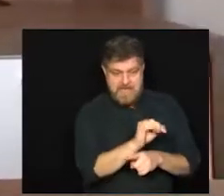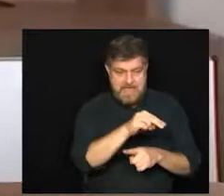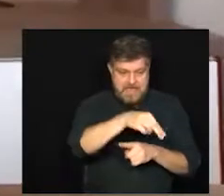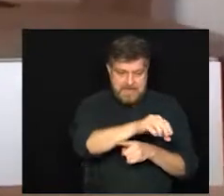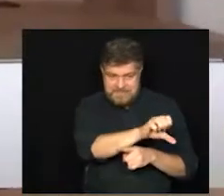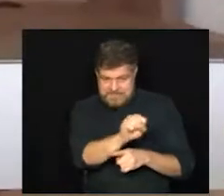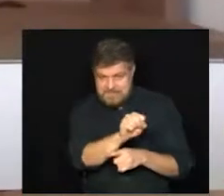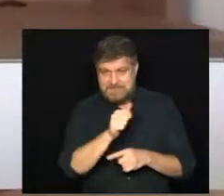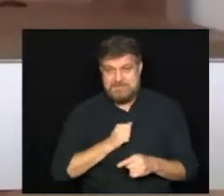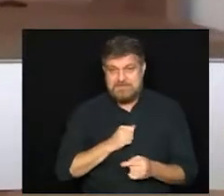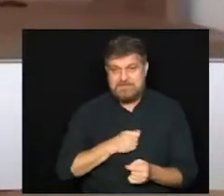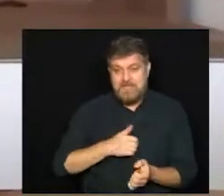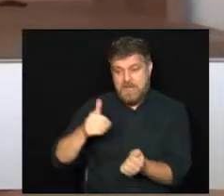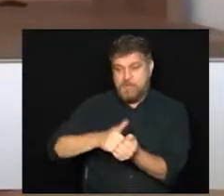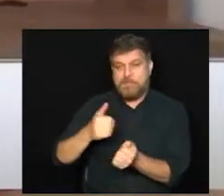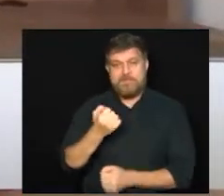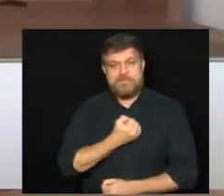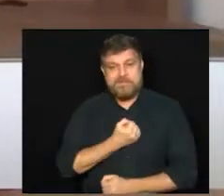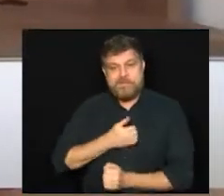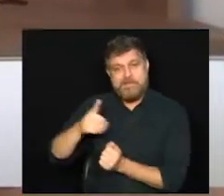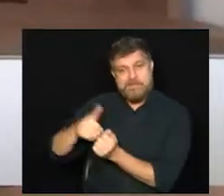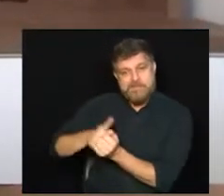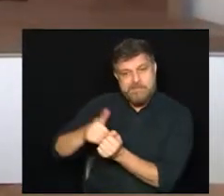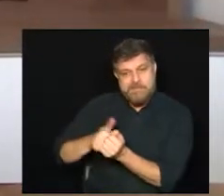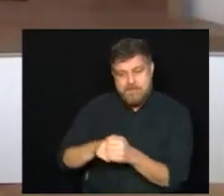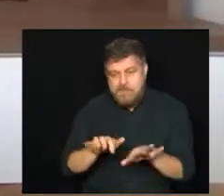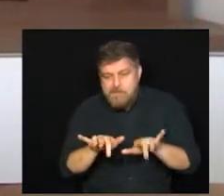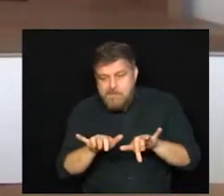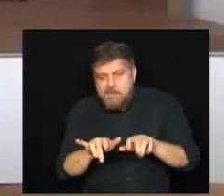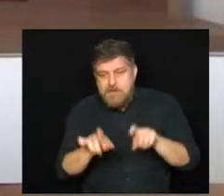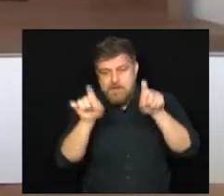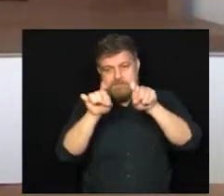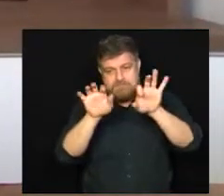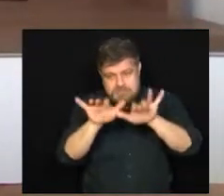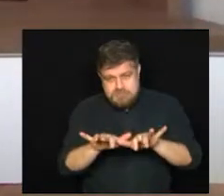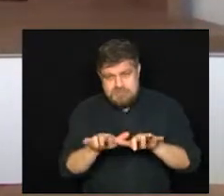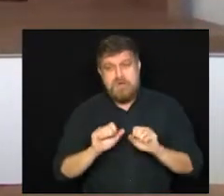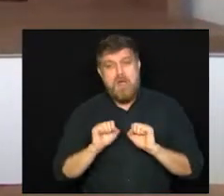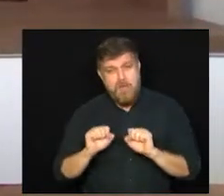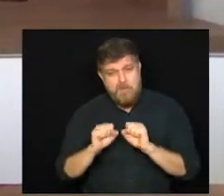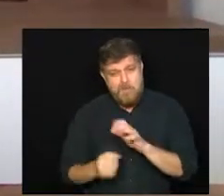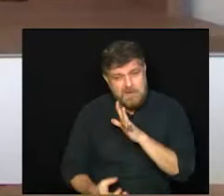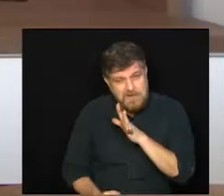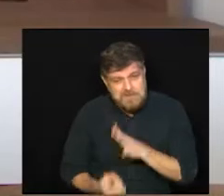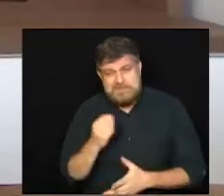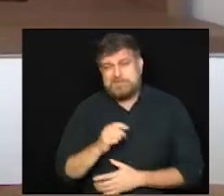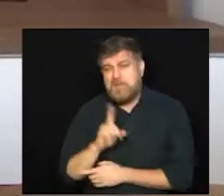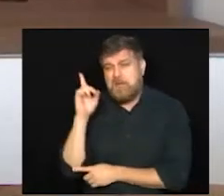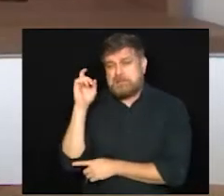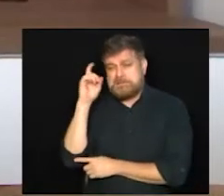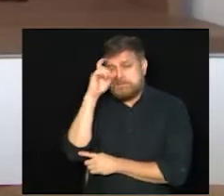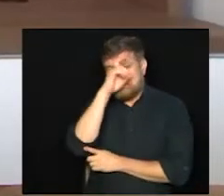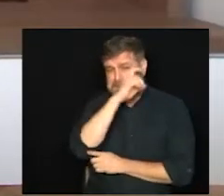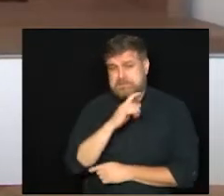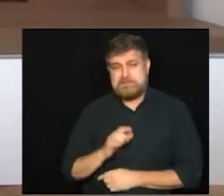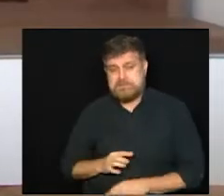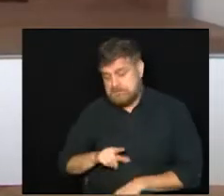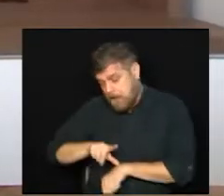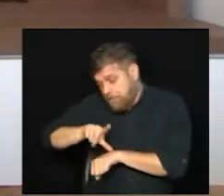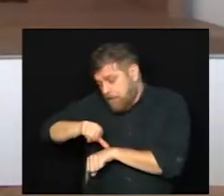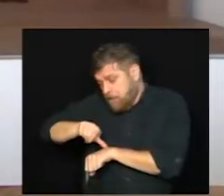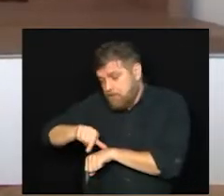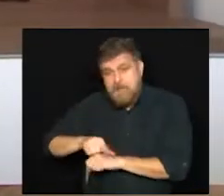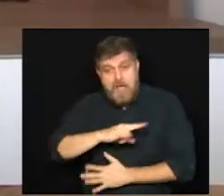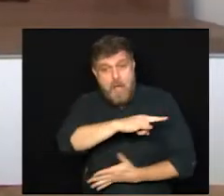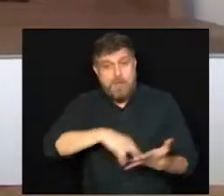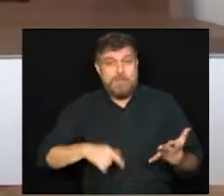a senha lá no gov.br, né? Então, assim, isso realmente pode representar uma dificuldade e um atraso para conseguir a